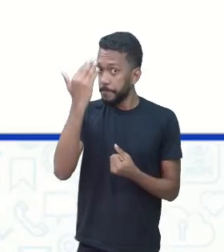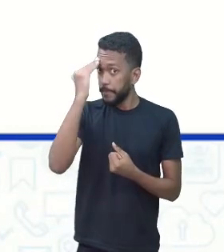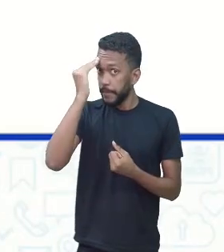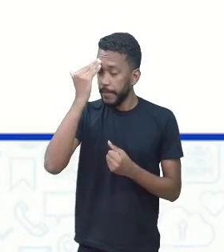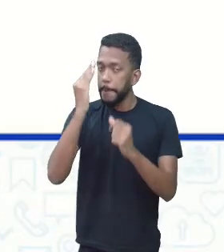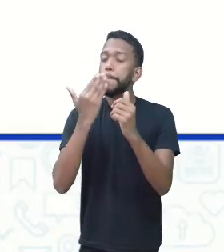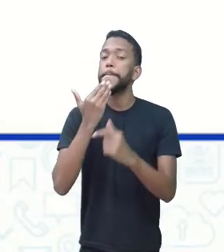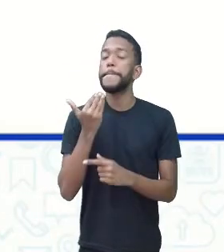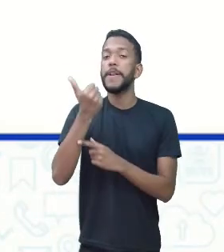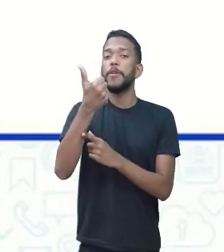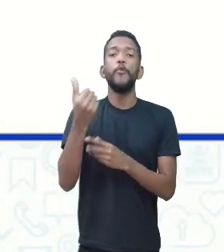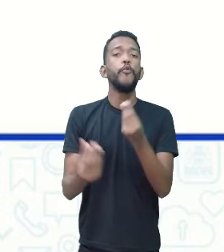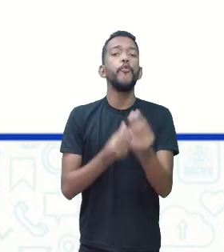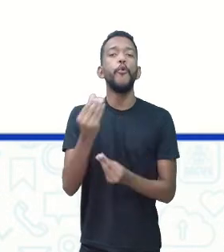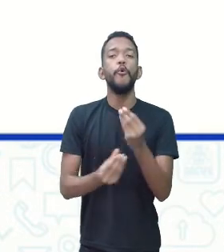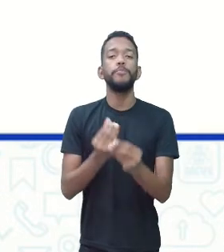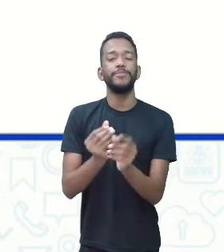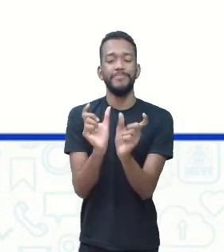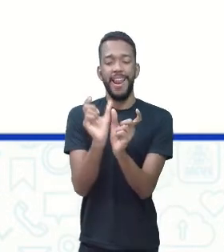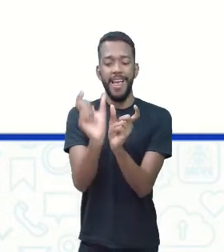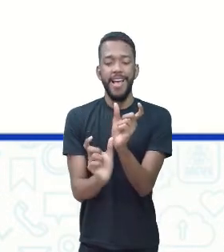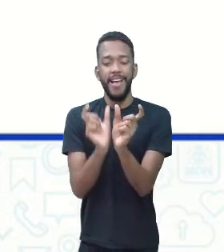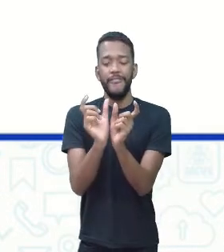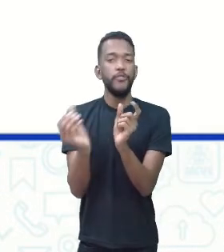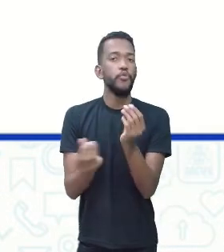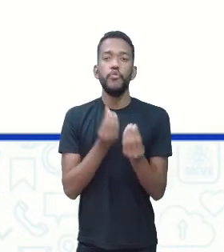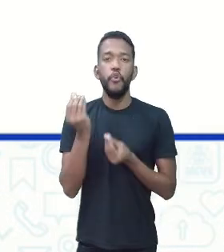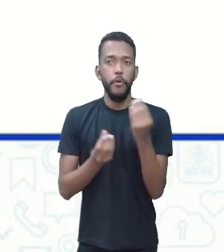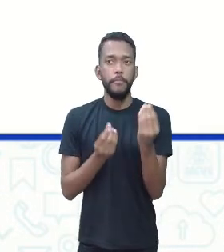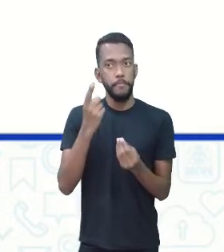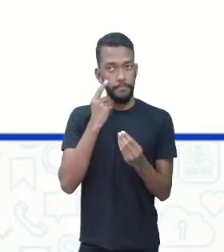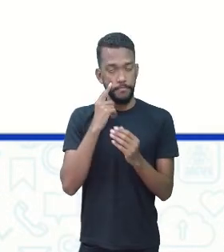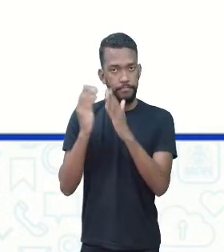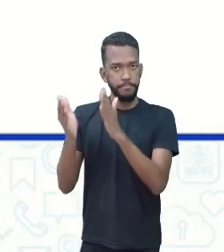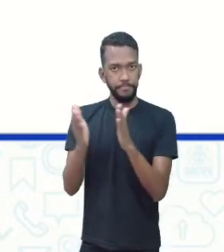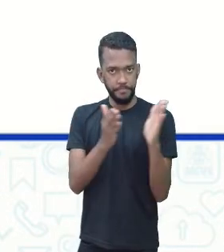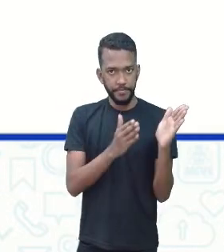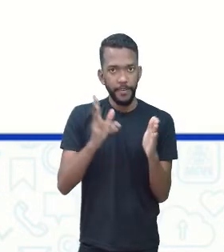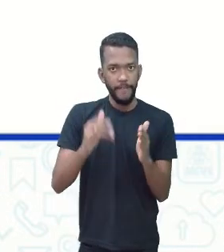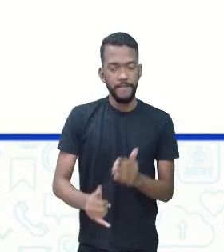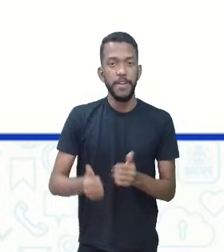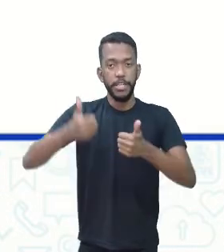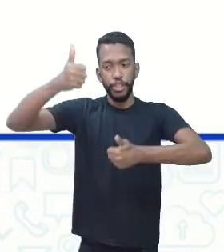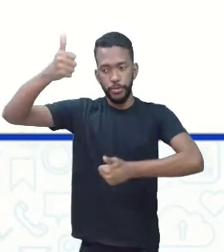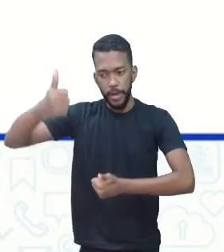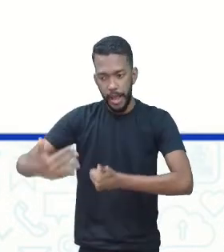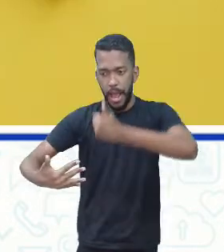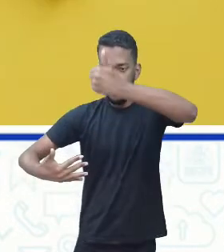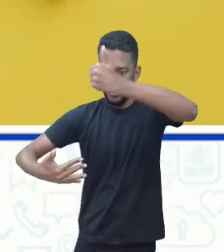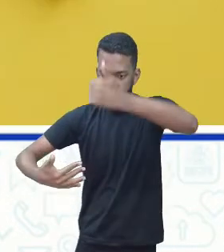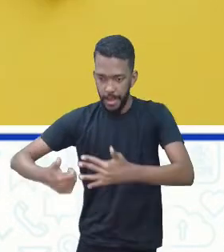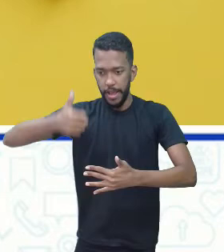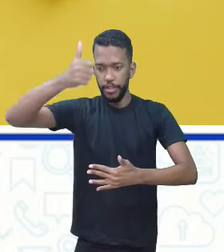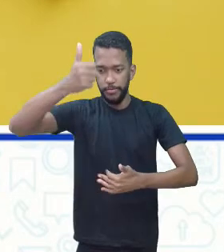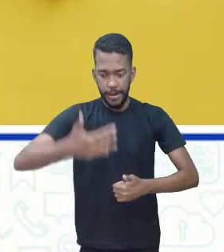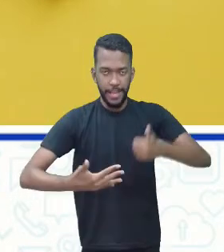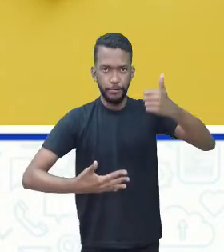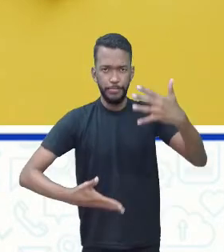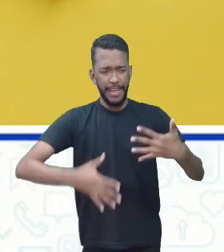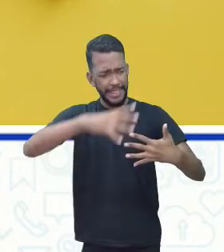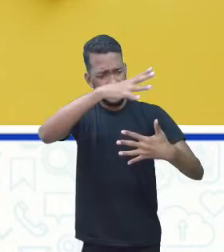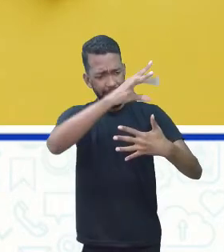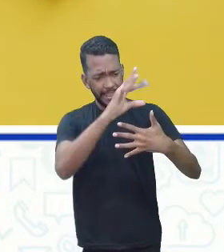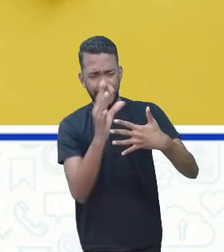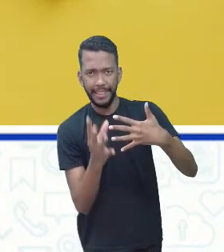palavras são transformadas, preste atenção na sequência de explicação. Está bem detalhado, tá?